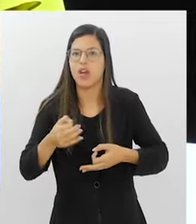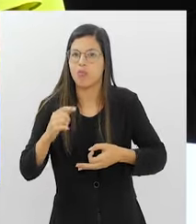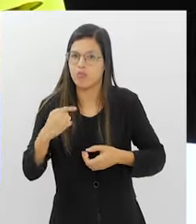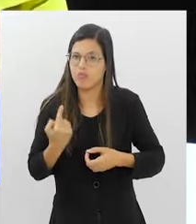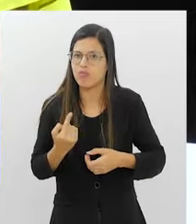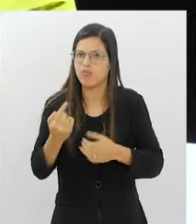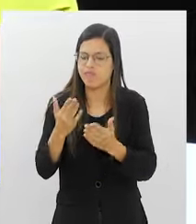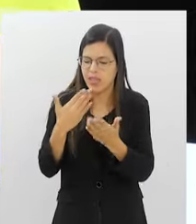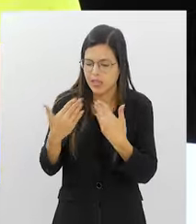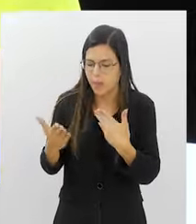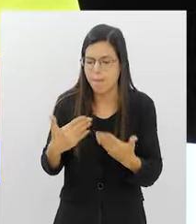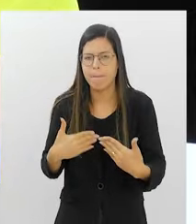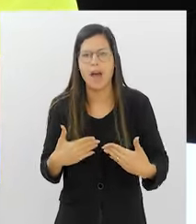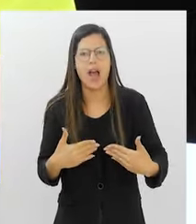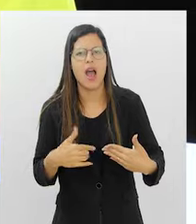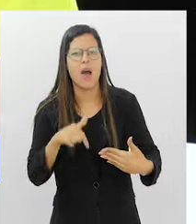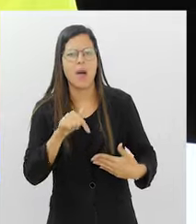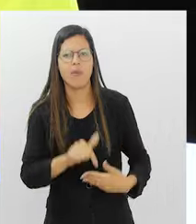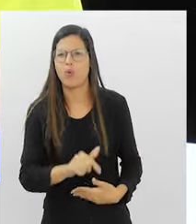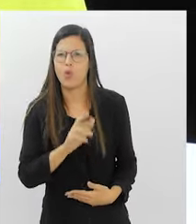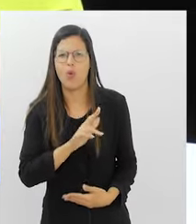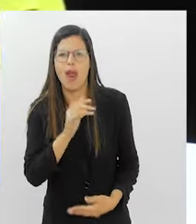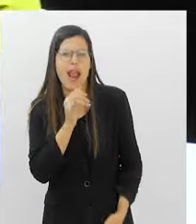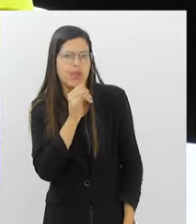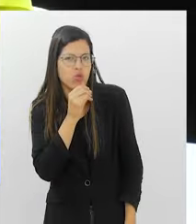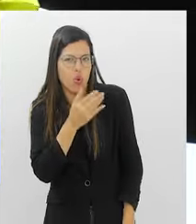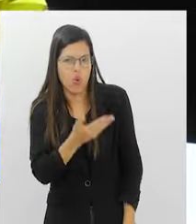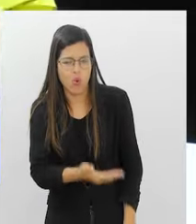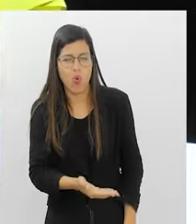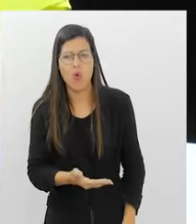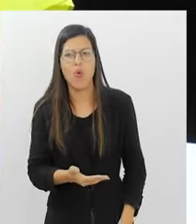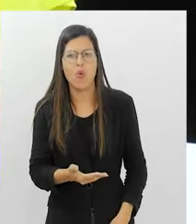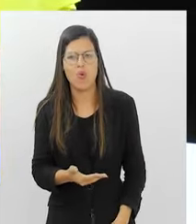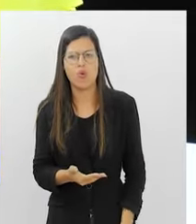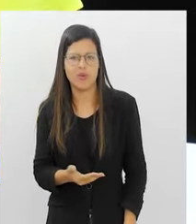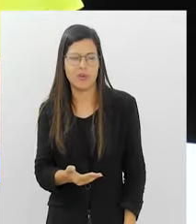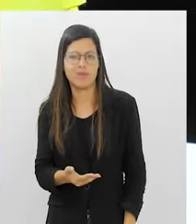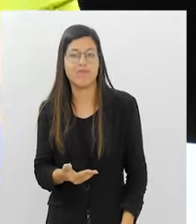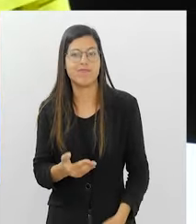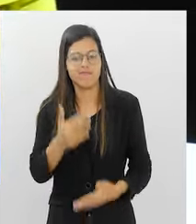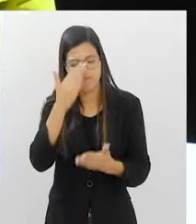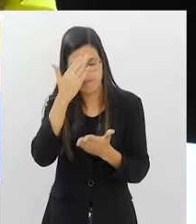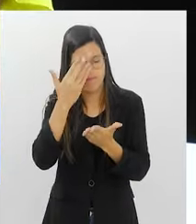acreditar nada é por acaso nessa vida eu falei para ela ass por